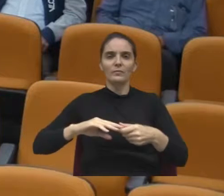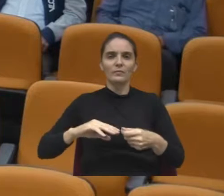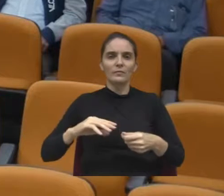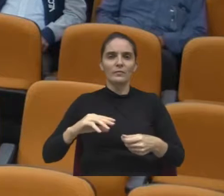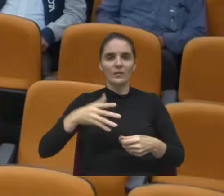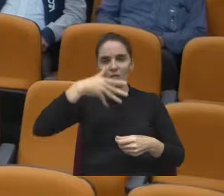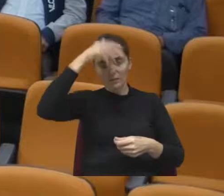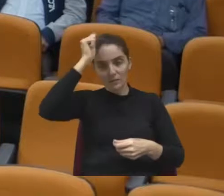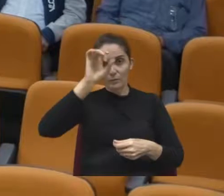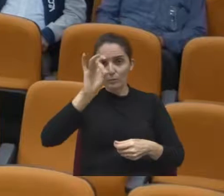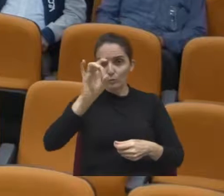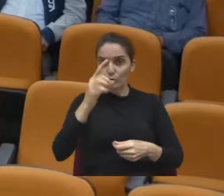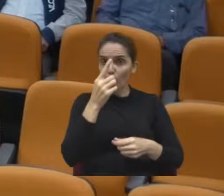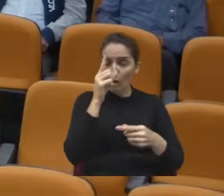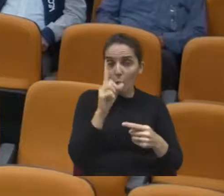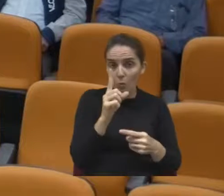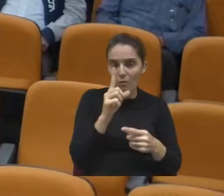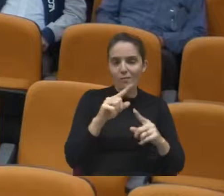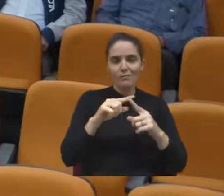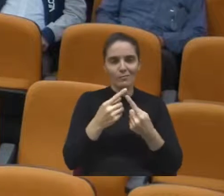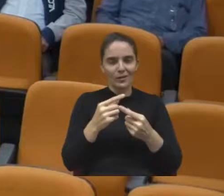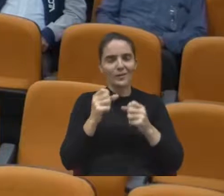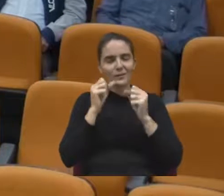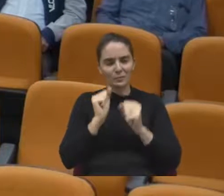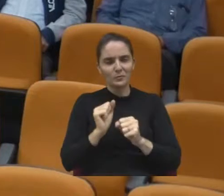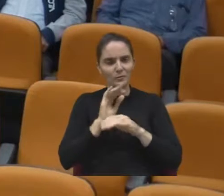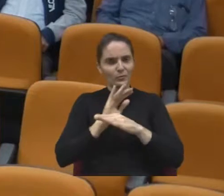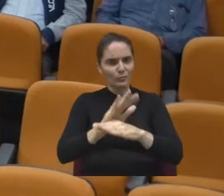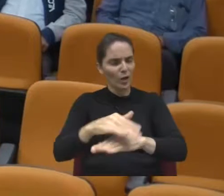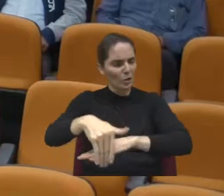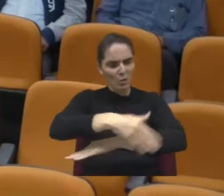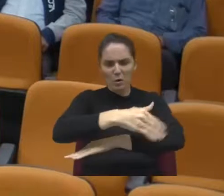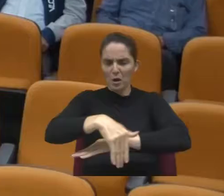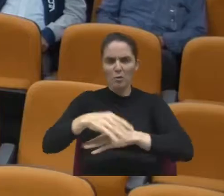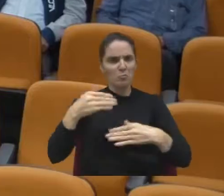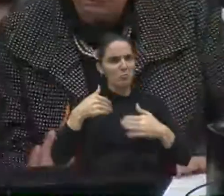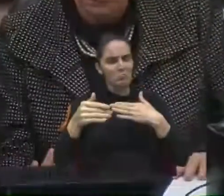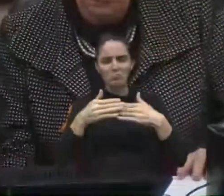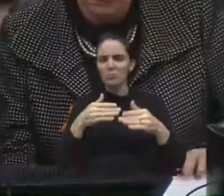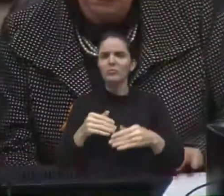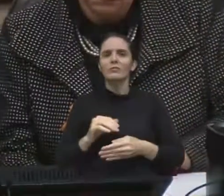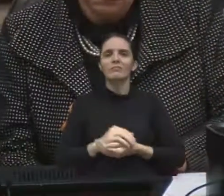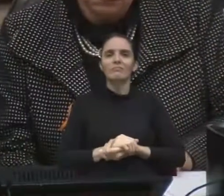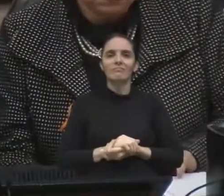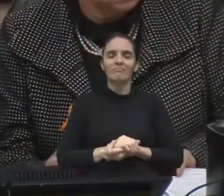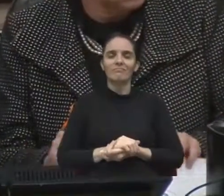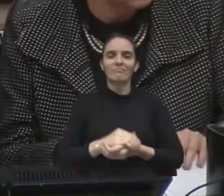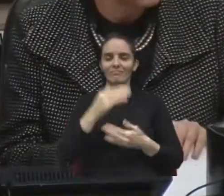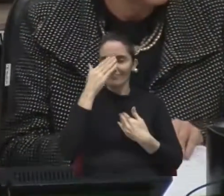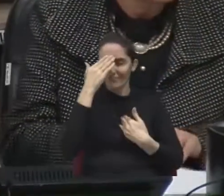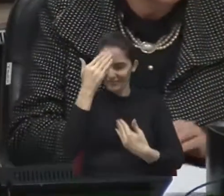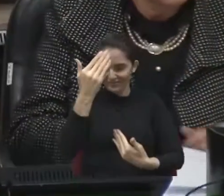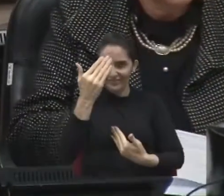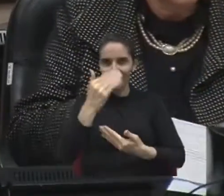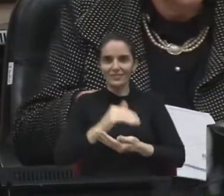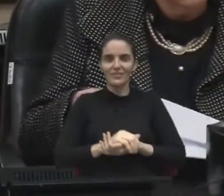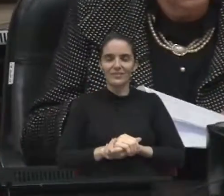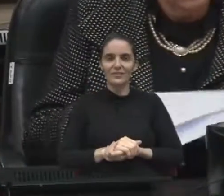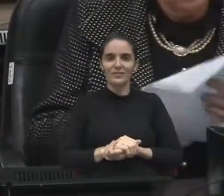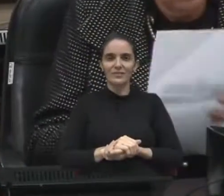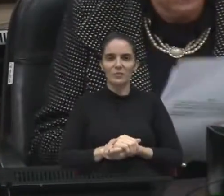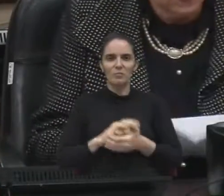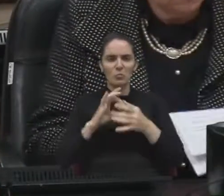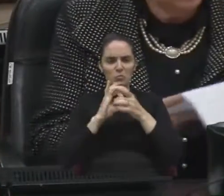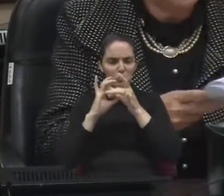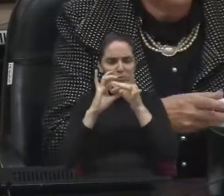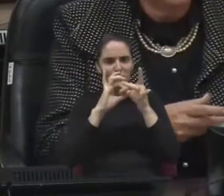eu puder também. Sair para a rua, atrás das coisas, aquilo que eu puder, conte comigo. Eu agradeço a vocês aí, vamos nos unir, nos